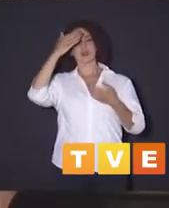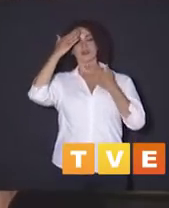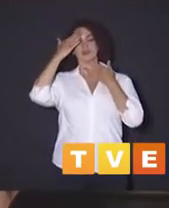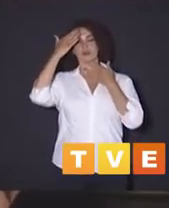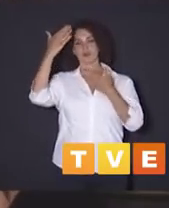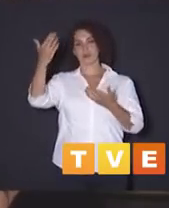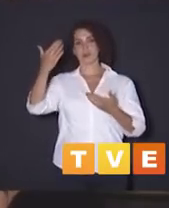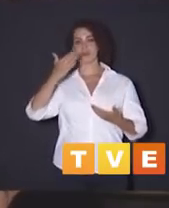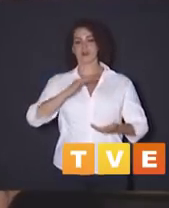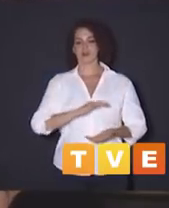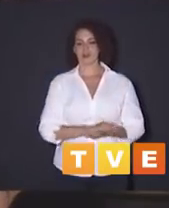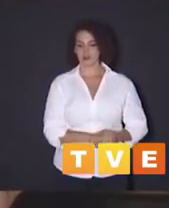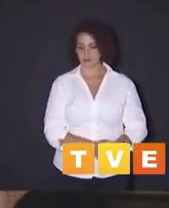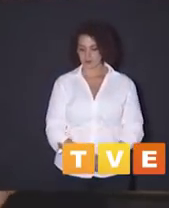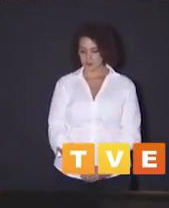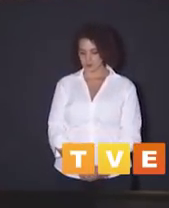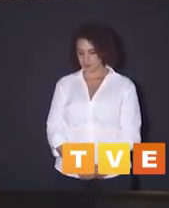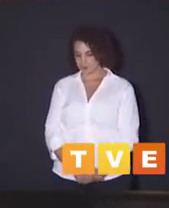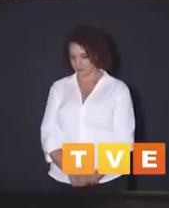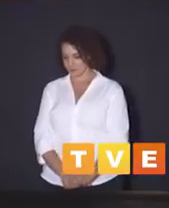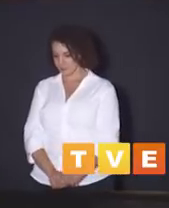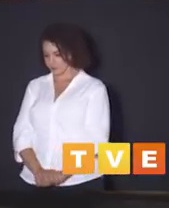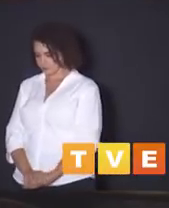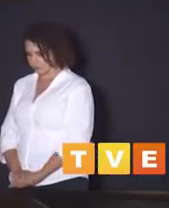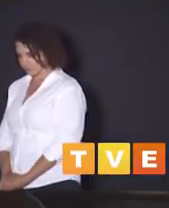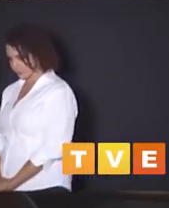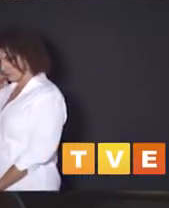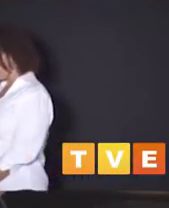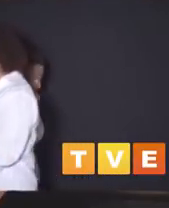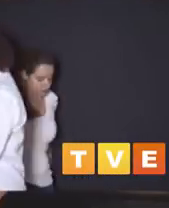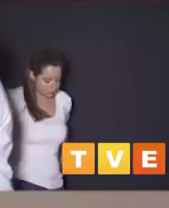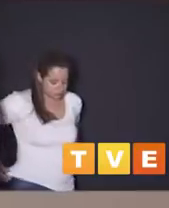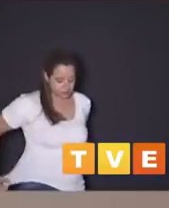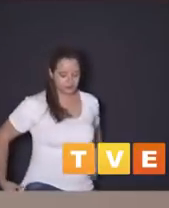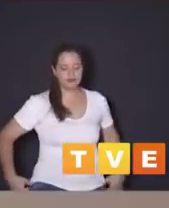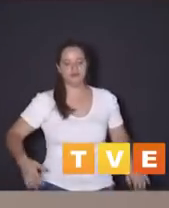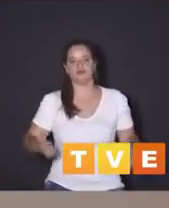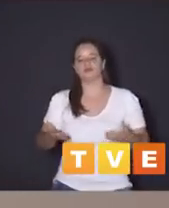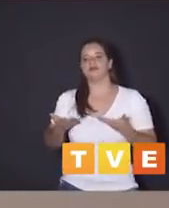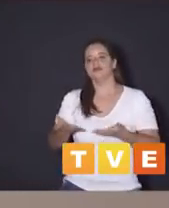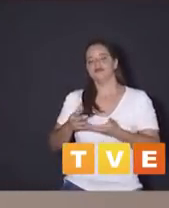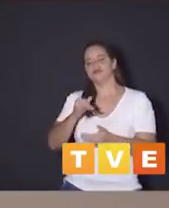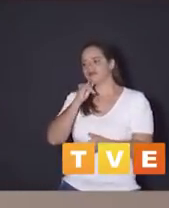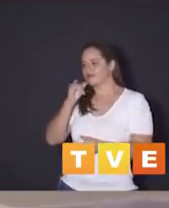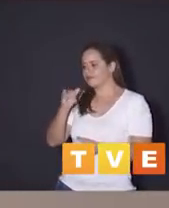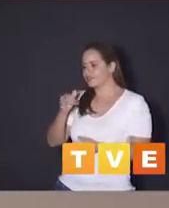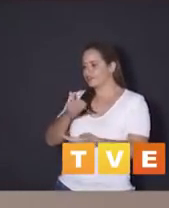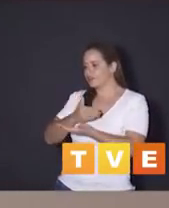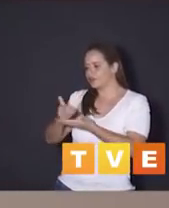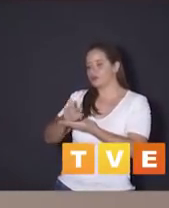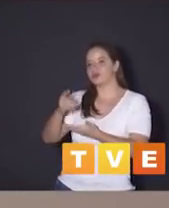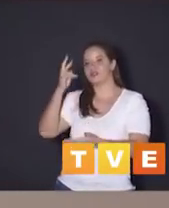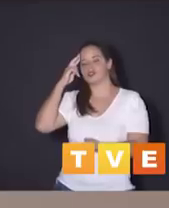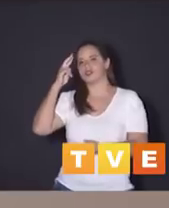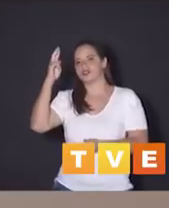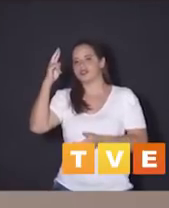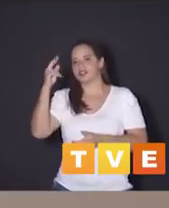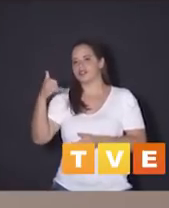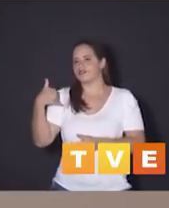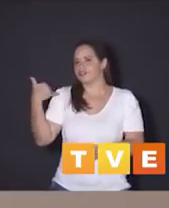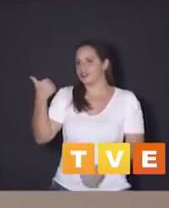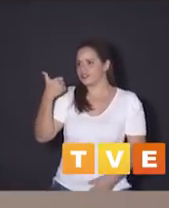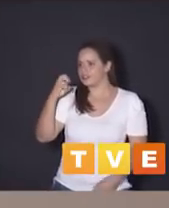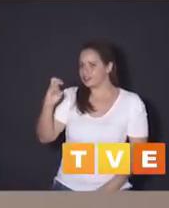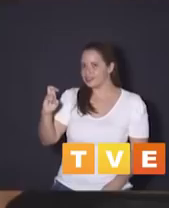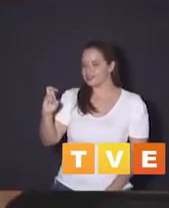professora antônia ficha então quer dizer que você começou a ser gestora desse mesmo aos 15 anos de